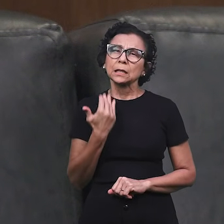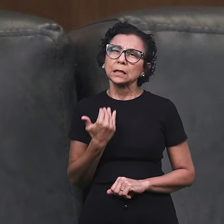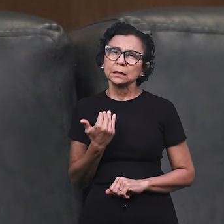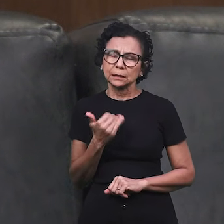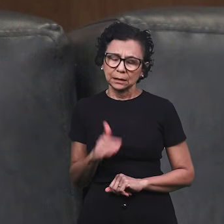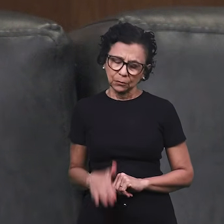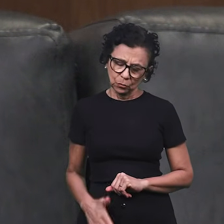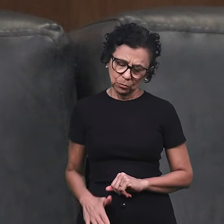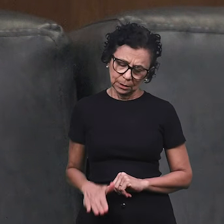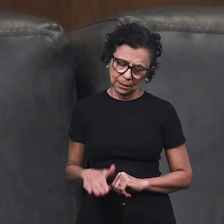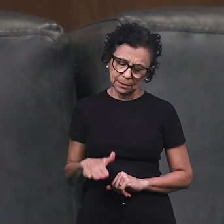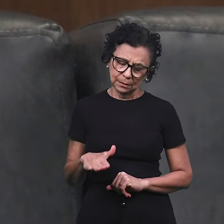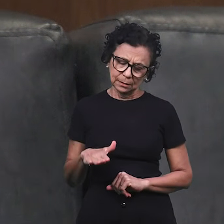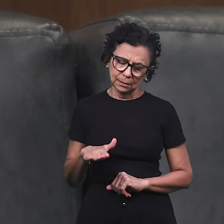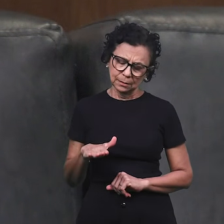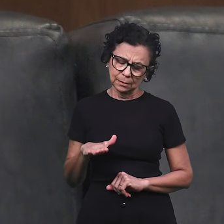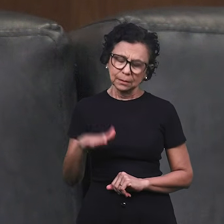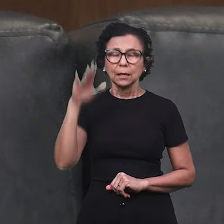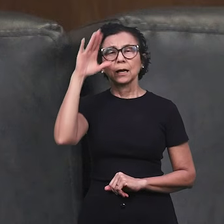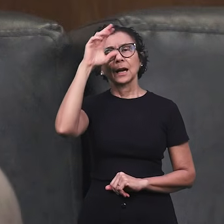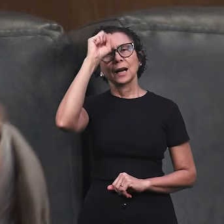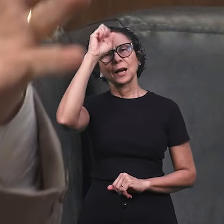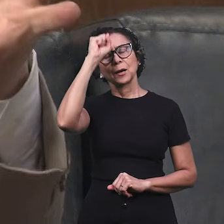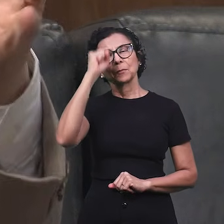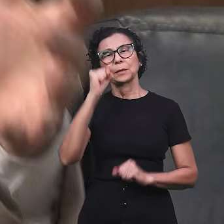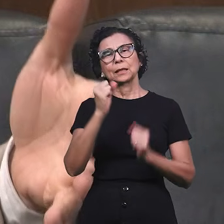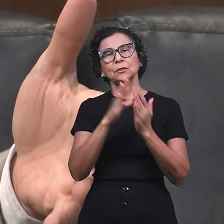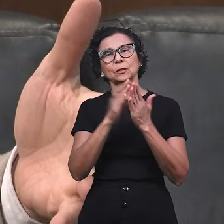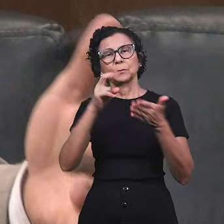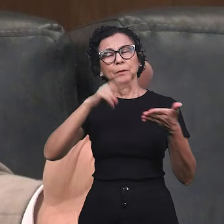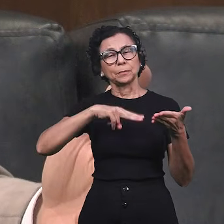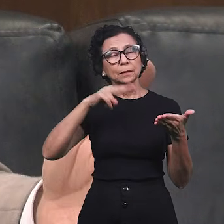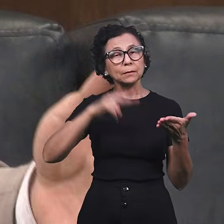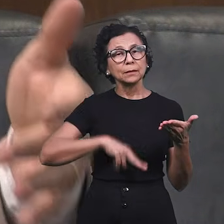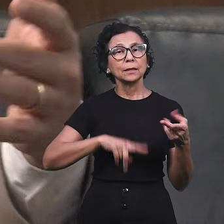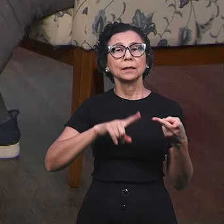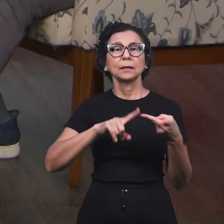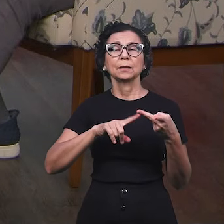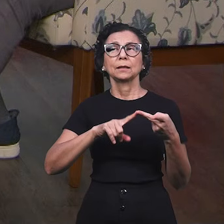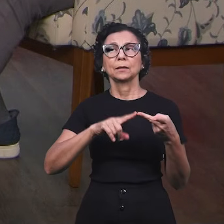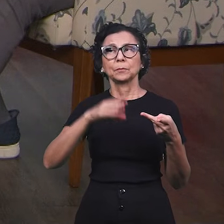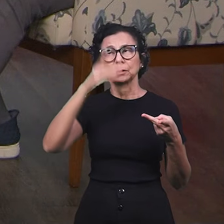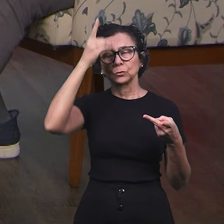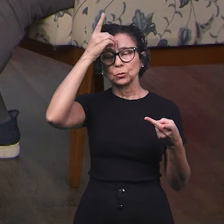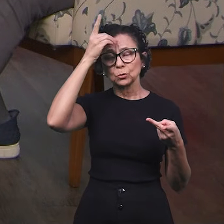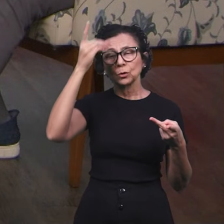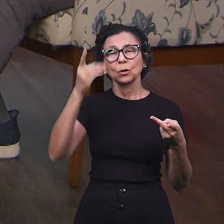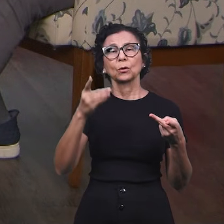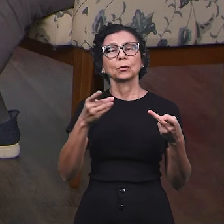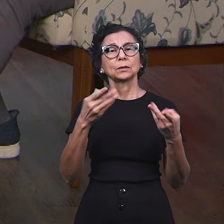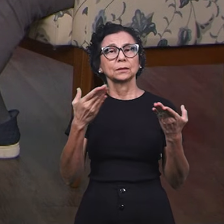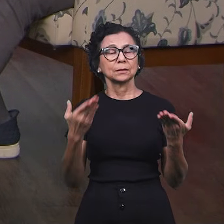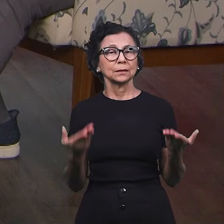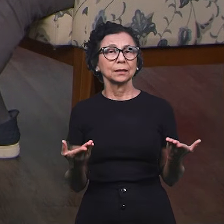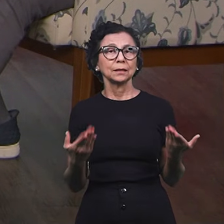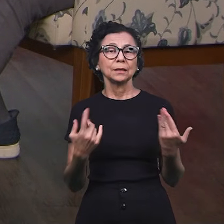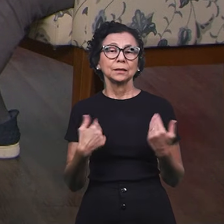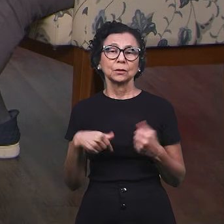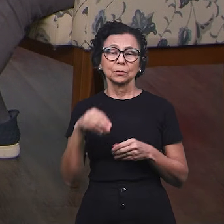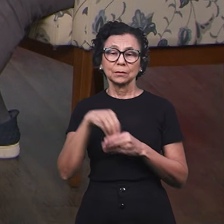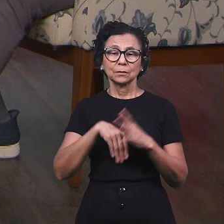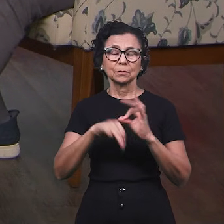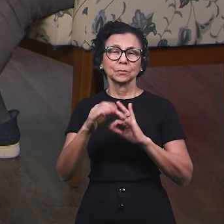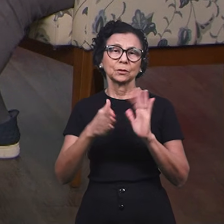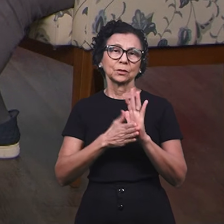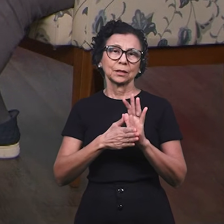ler a Bíblia, aprendem o que é um lar na presença de Deus. Eles já edificam uma família, um casamento, um lar, conforme o